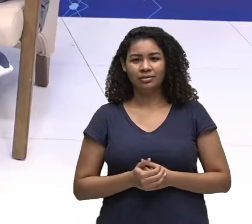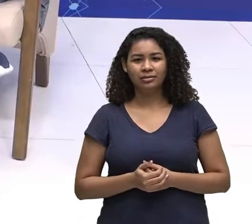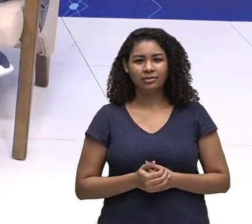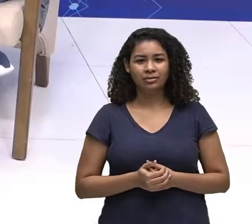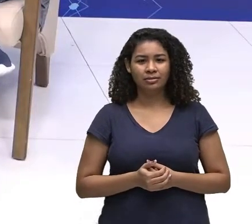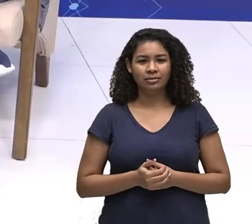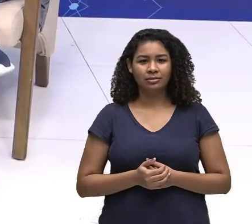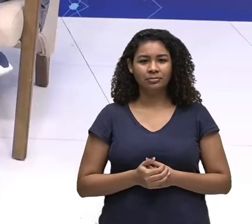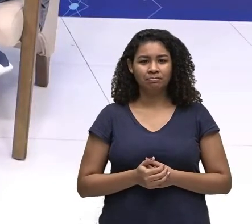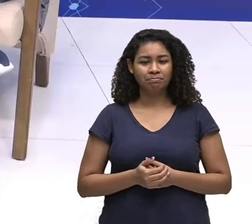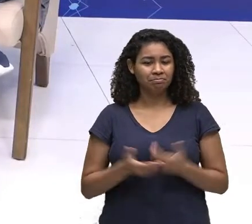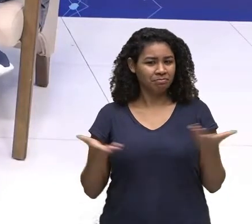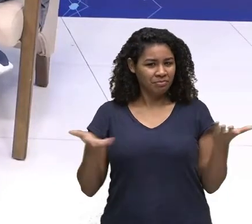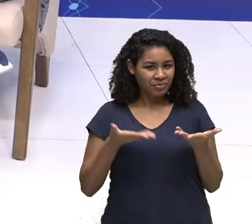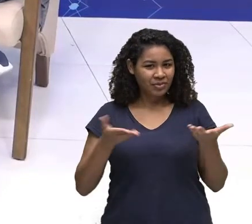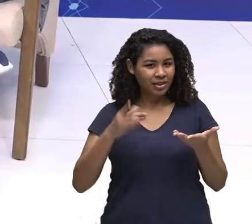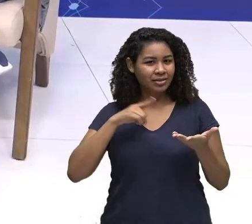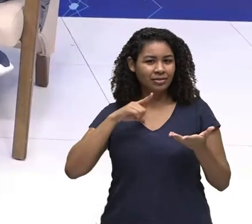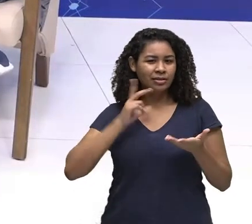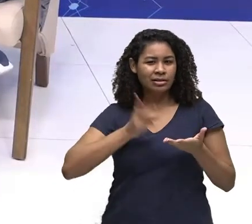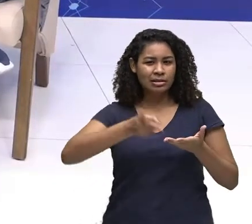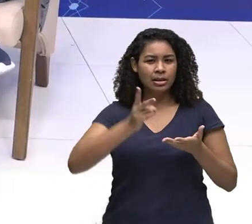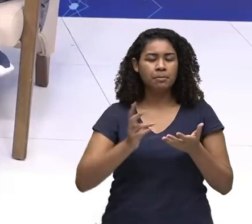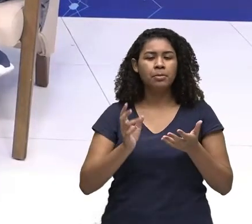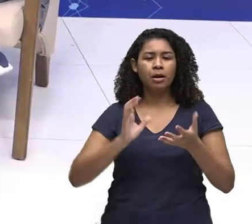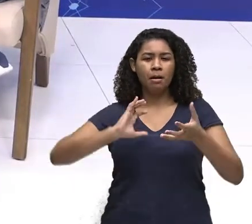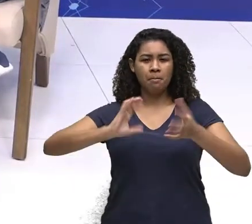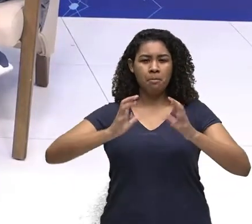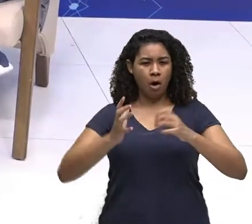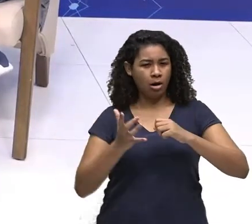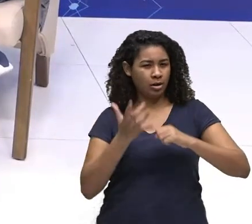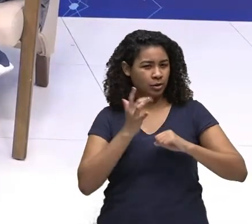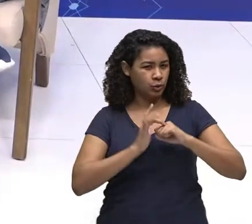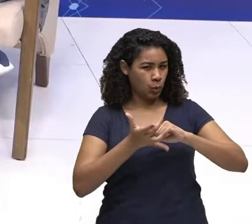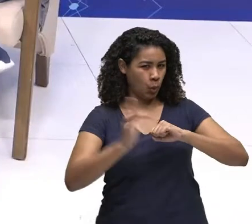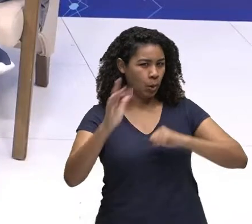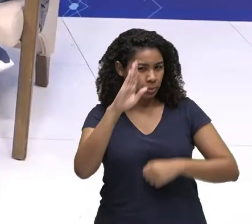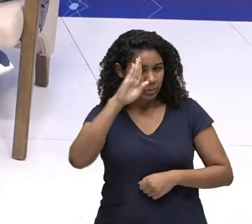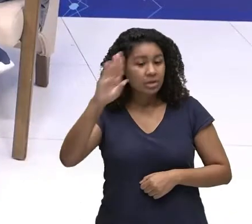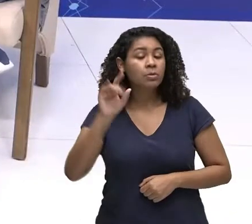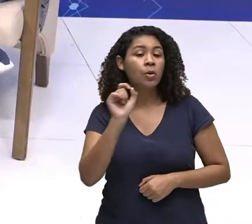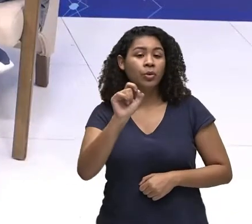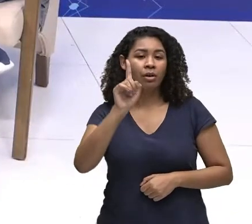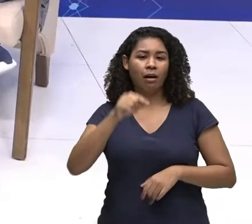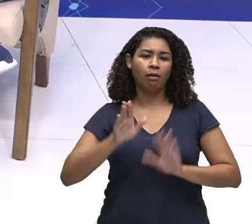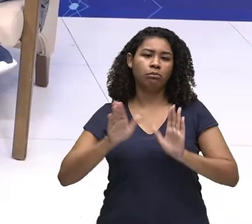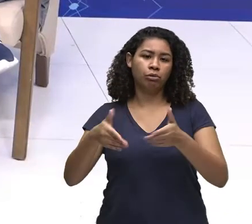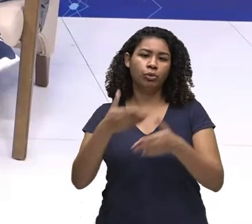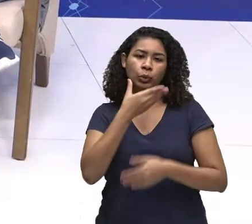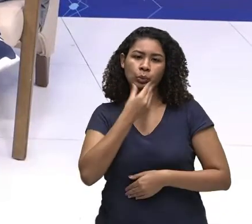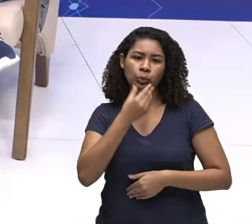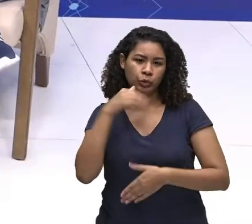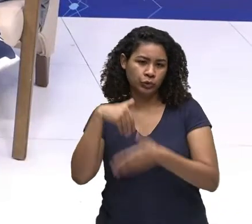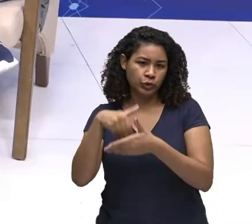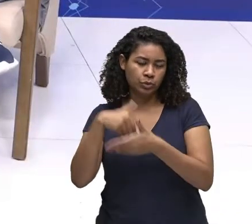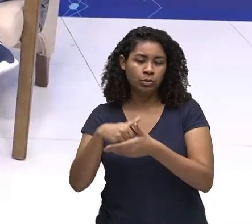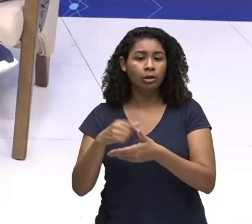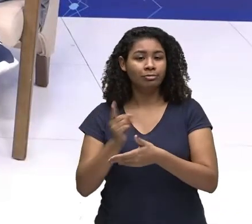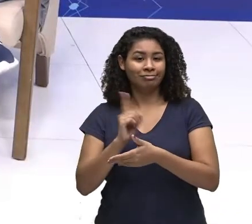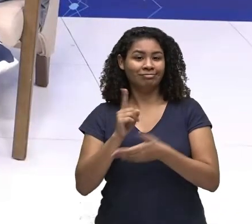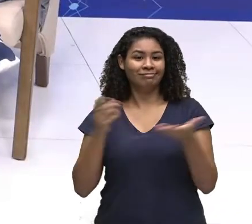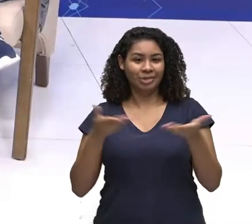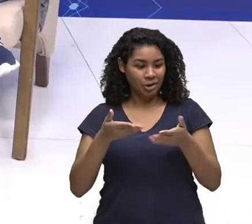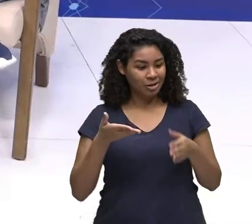aí, ó. Merece esse local, merece esse reconhecimento, e mais do que isso, inspira outras garotas que de